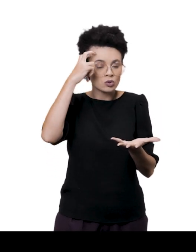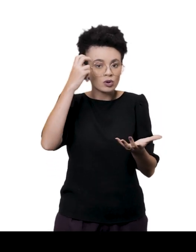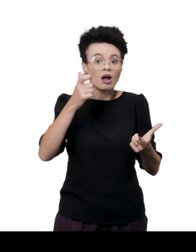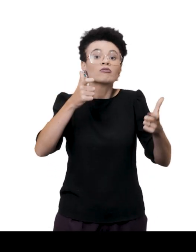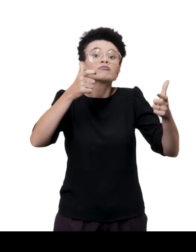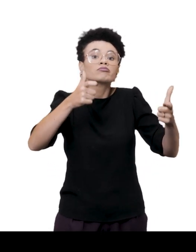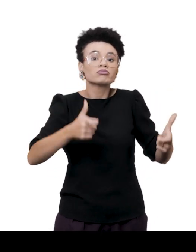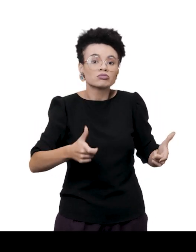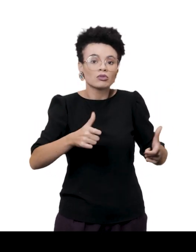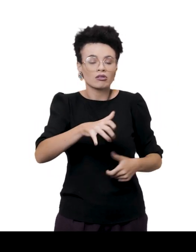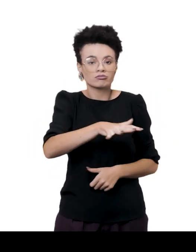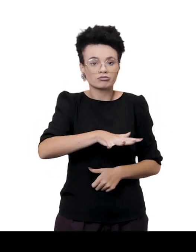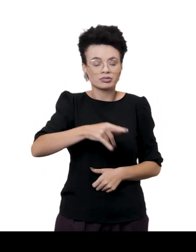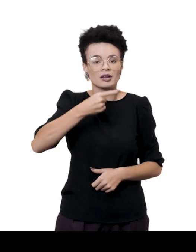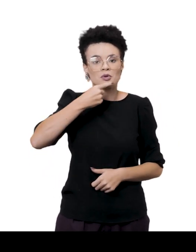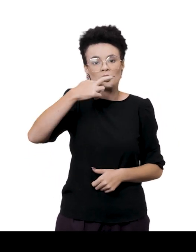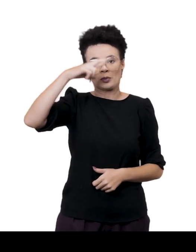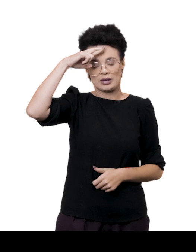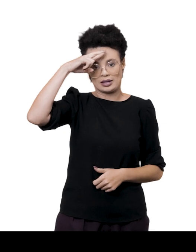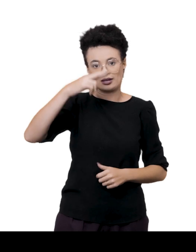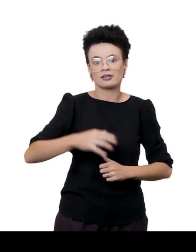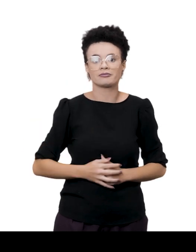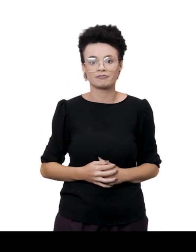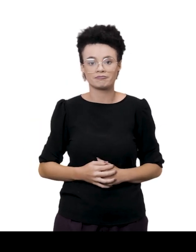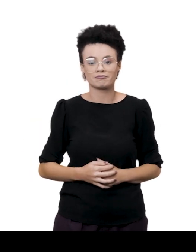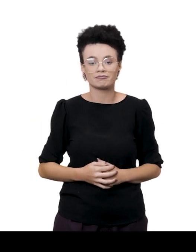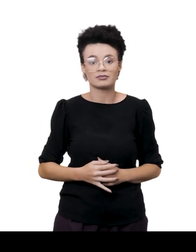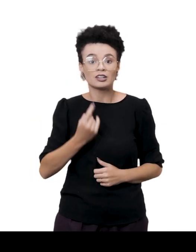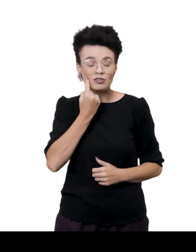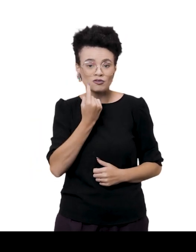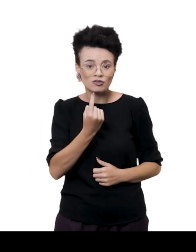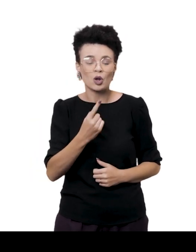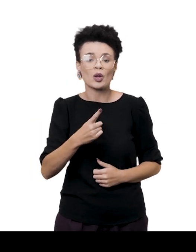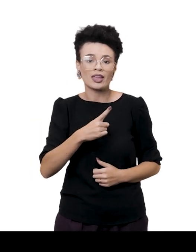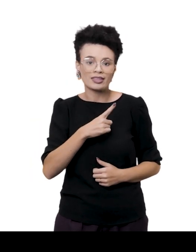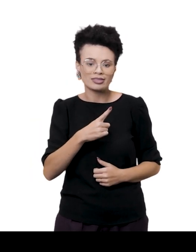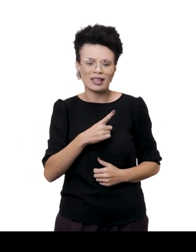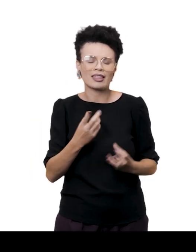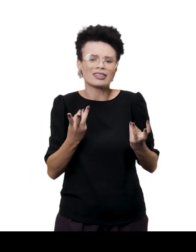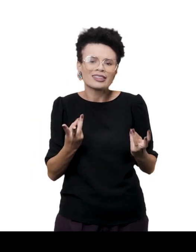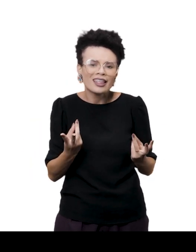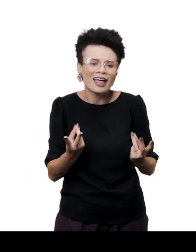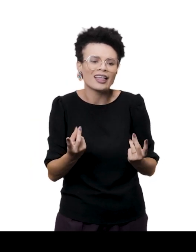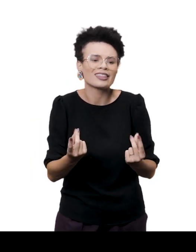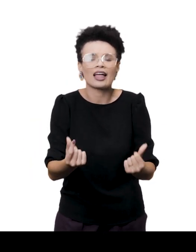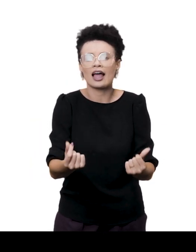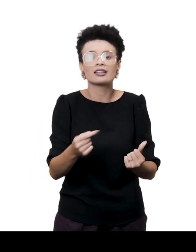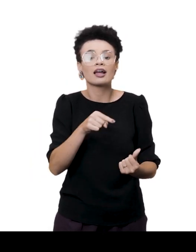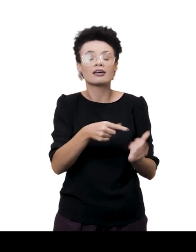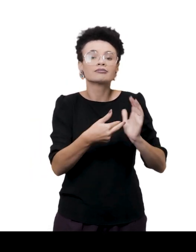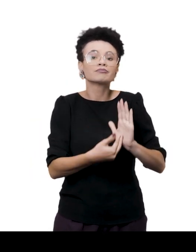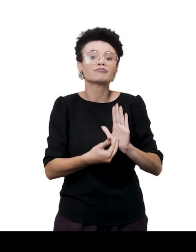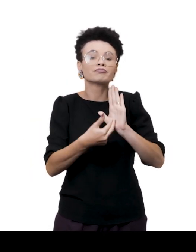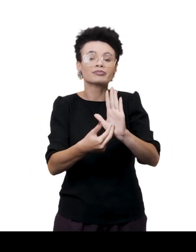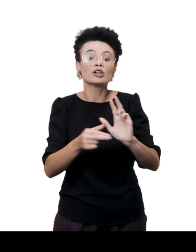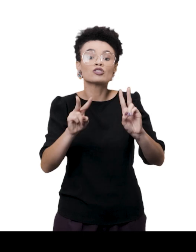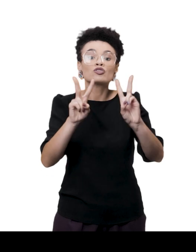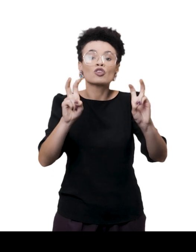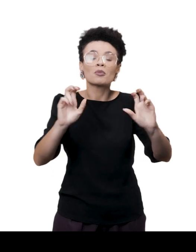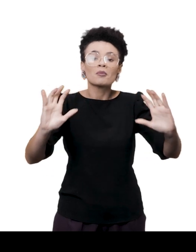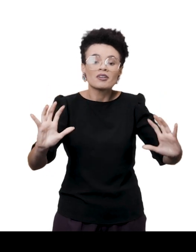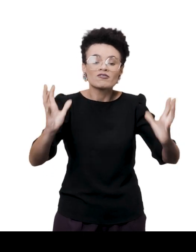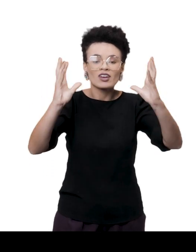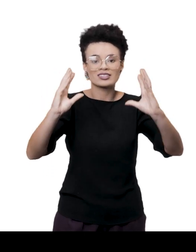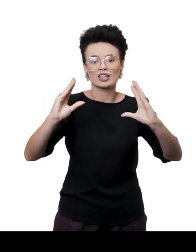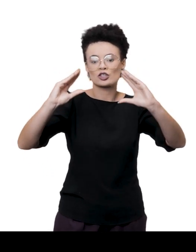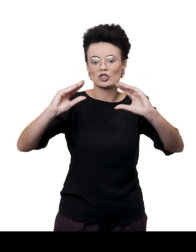na República Dominicana. Com grandes dimensões e rica em detalhes, a pintura retrata uma festa